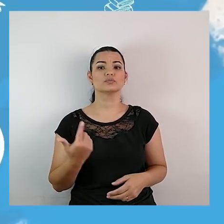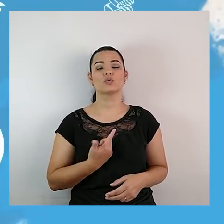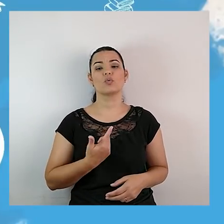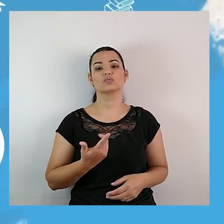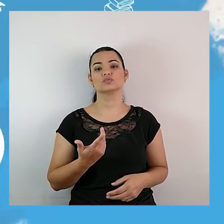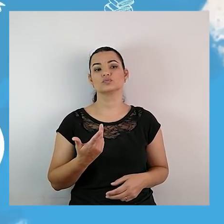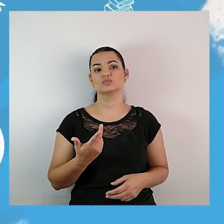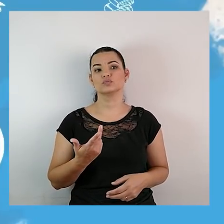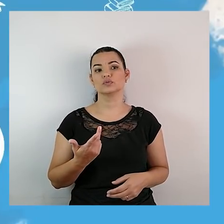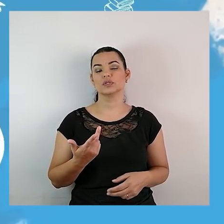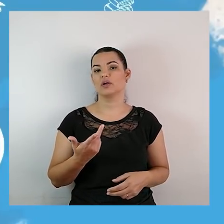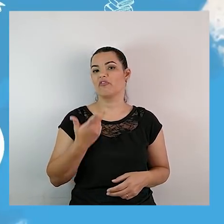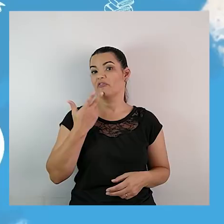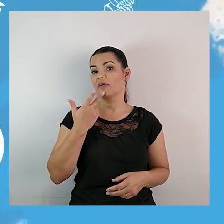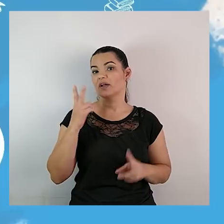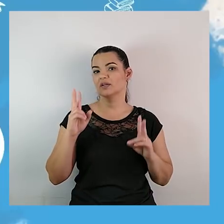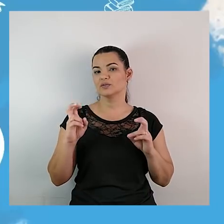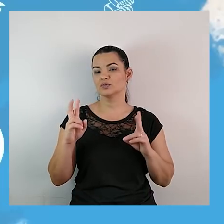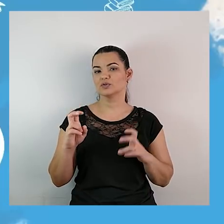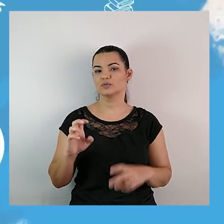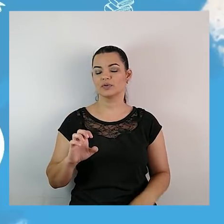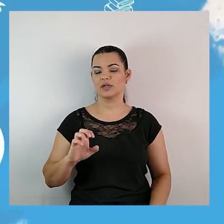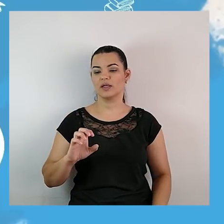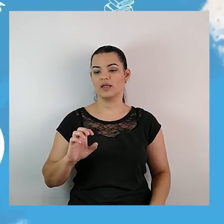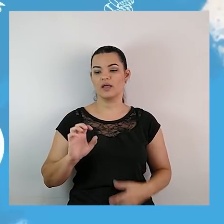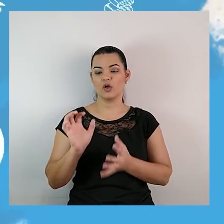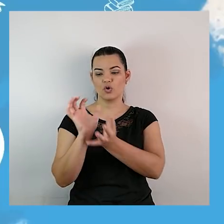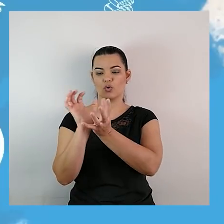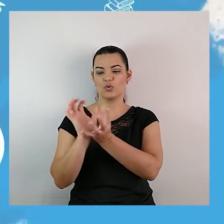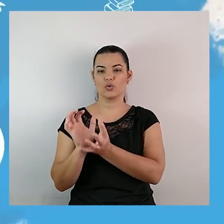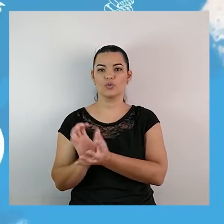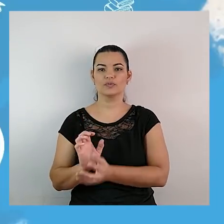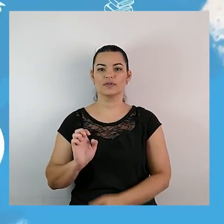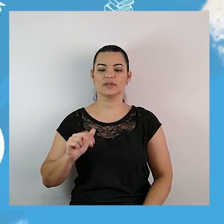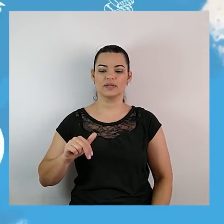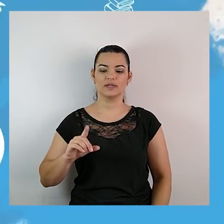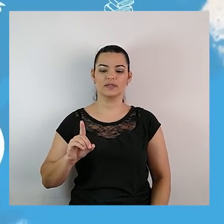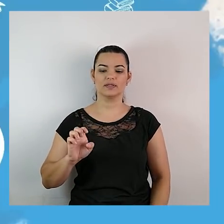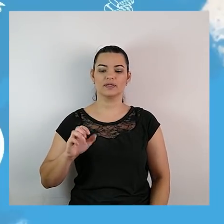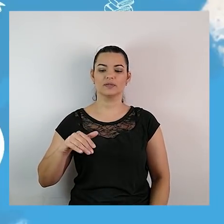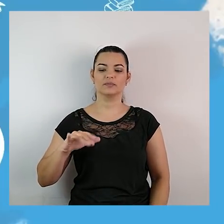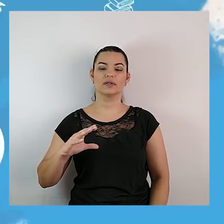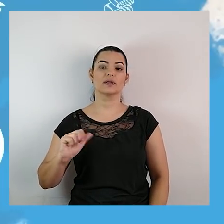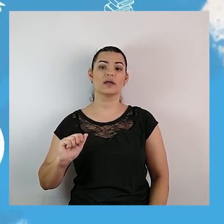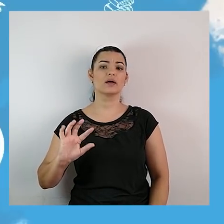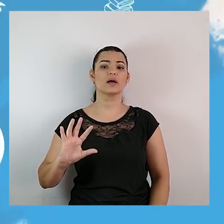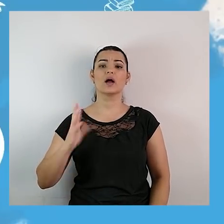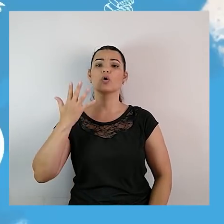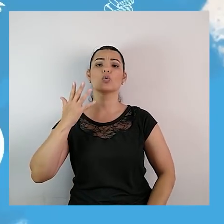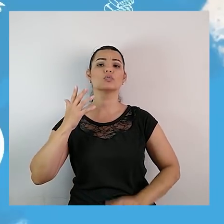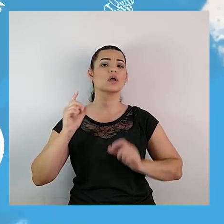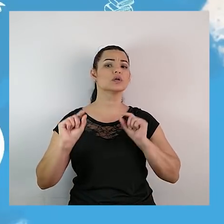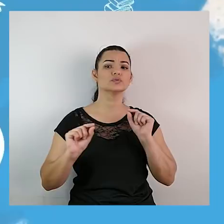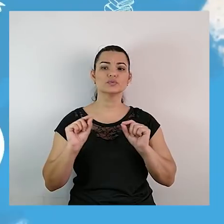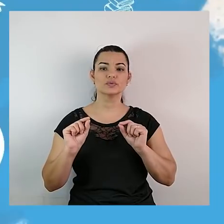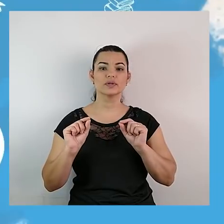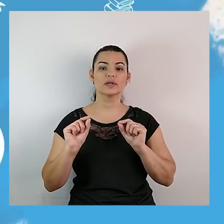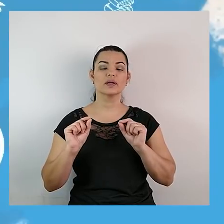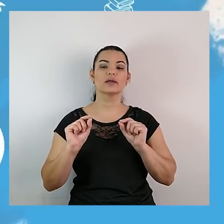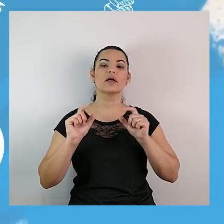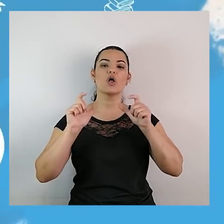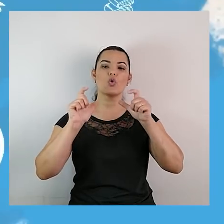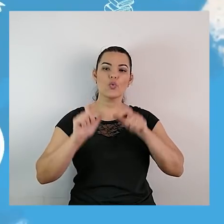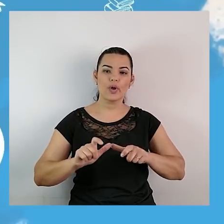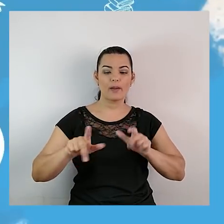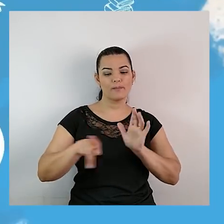em espécies endêmicas. Uma espécie endêmica é que ela acontece, ela sobrevive só em